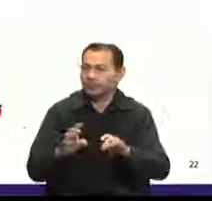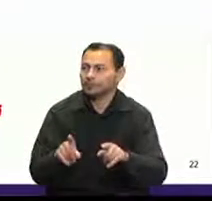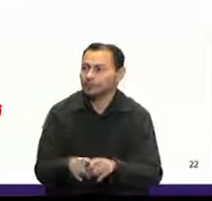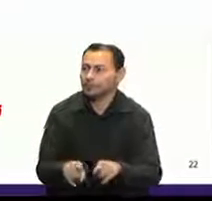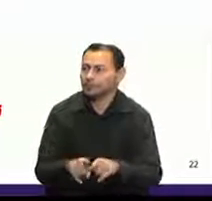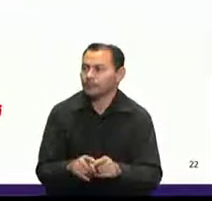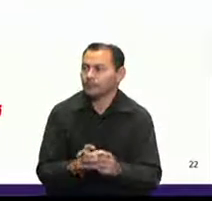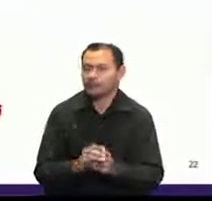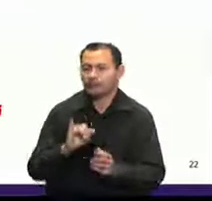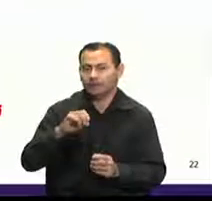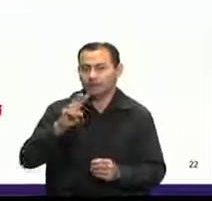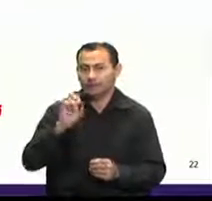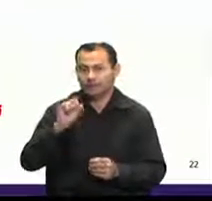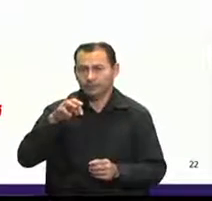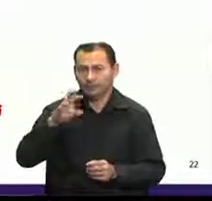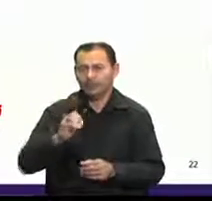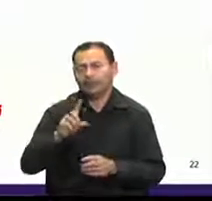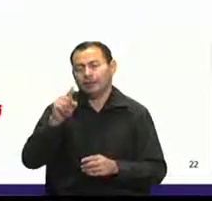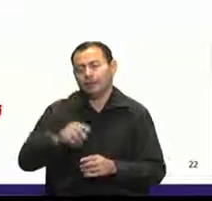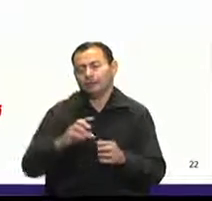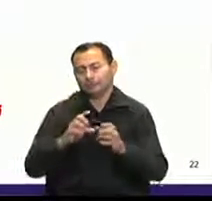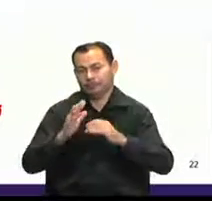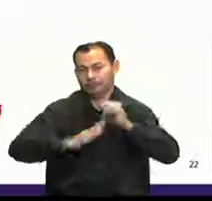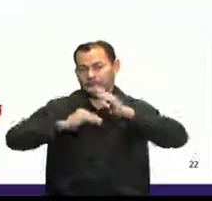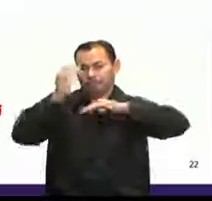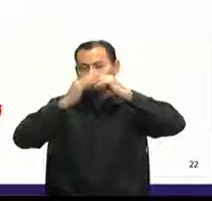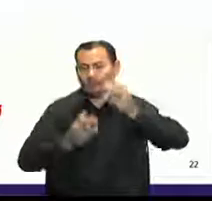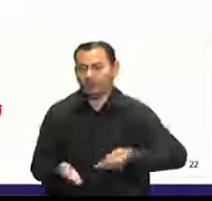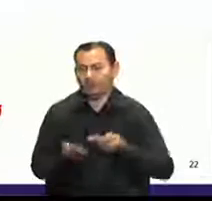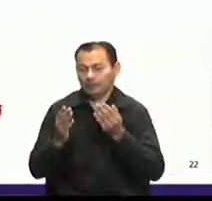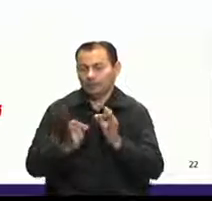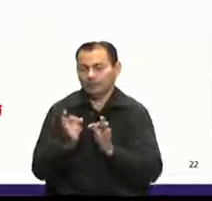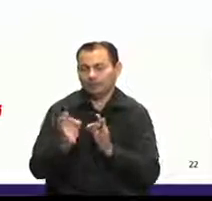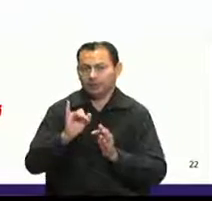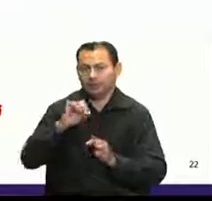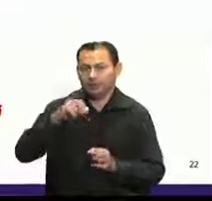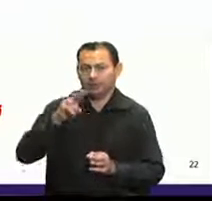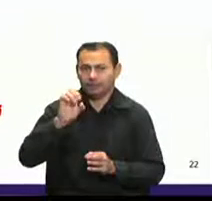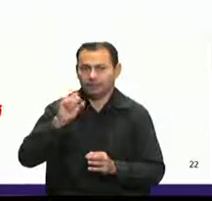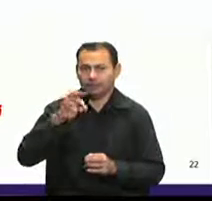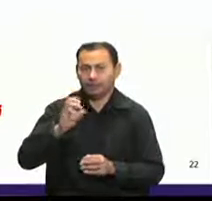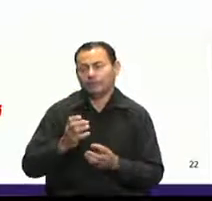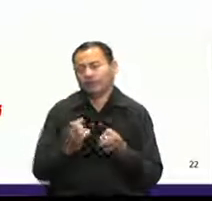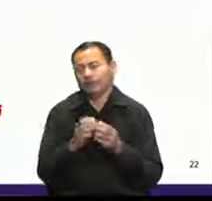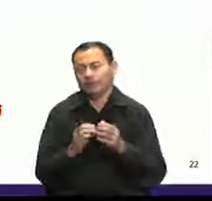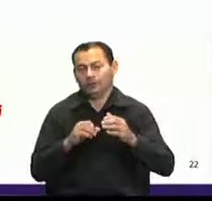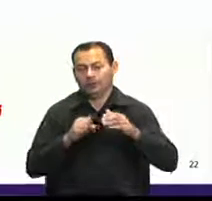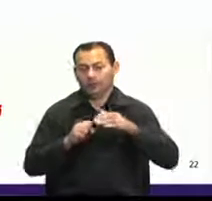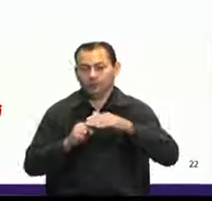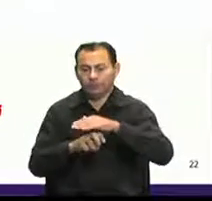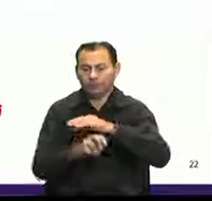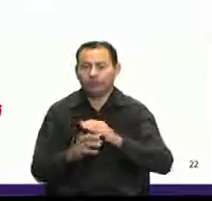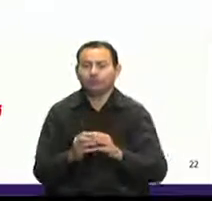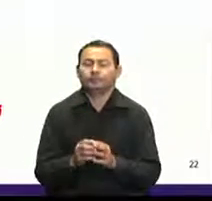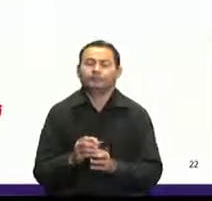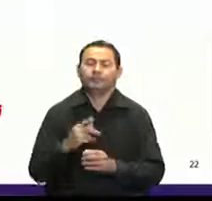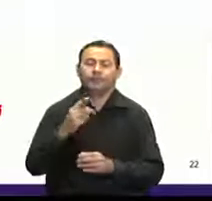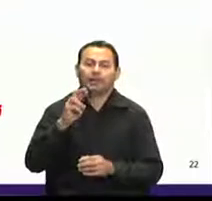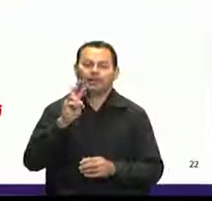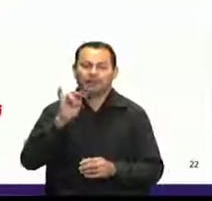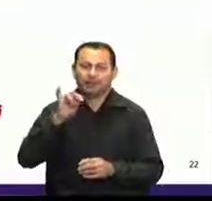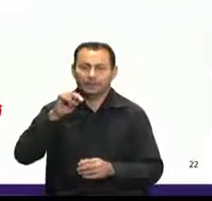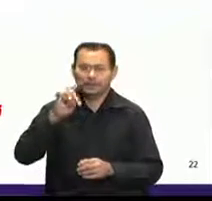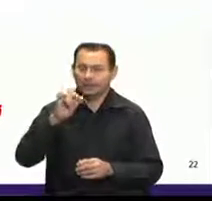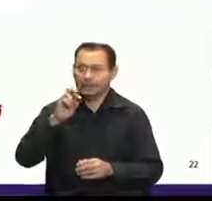de investimentos que são especializada em oferecer soluções e investimentos como fundos de ações fundos previdenciários